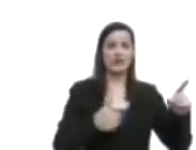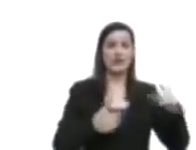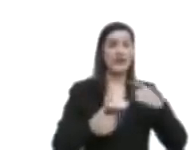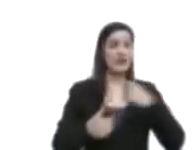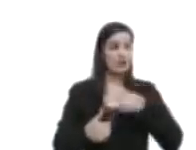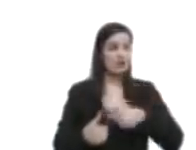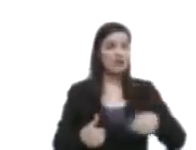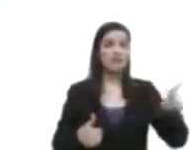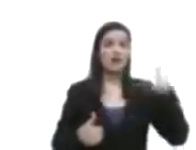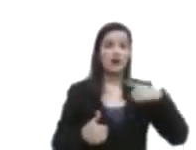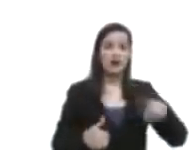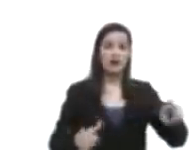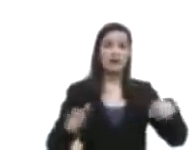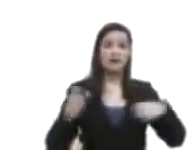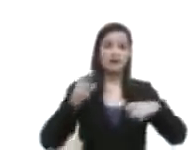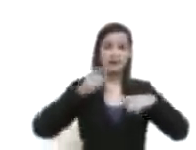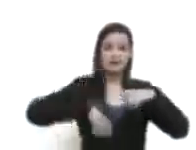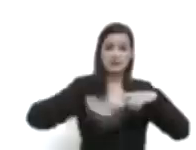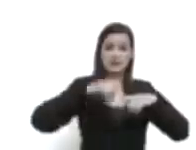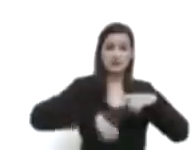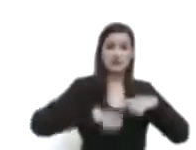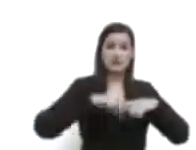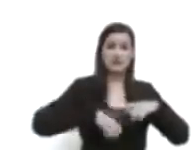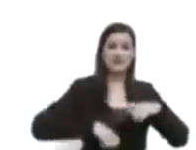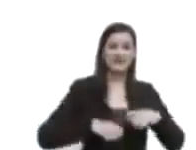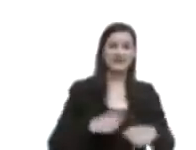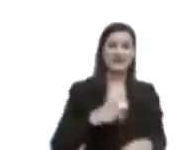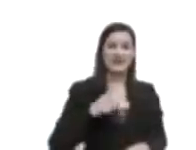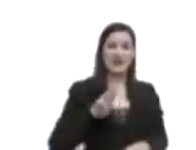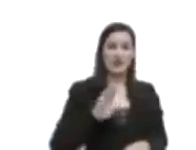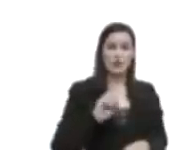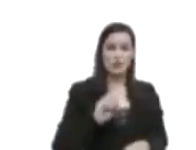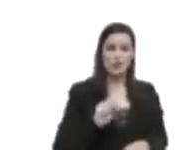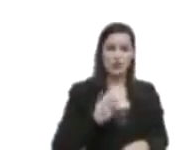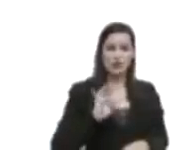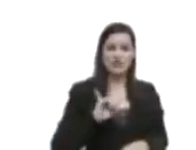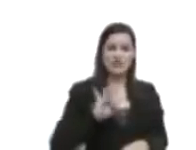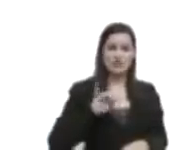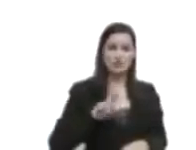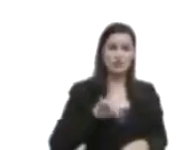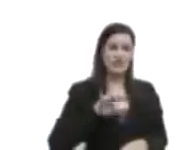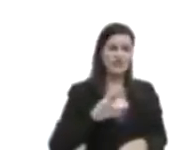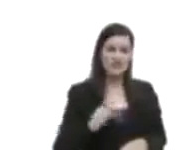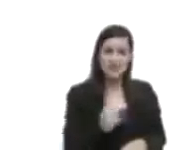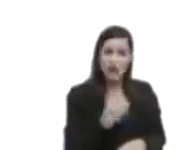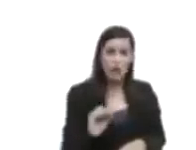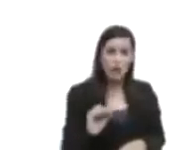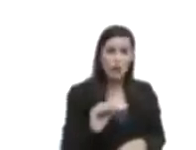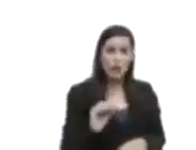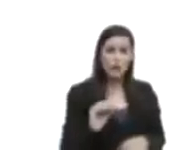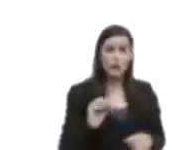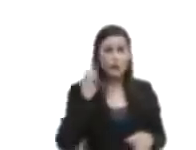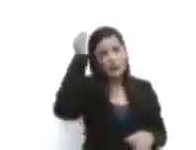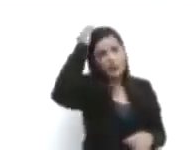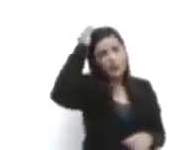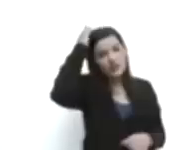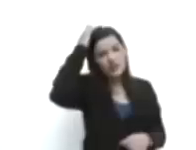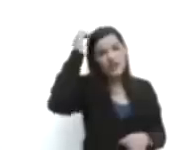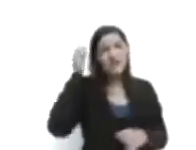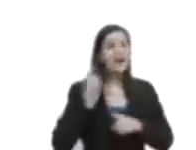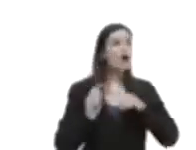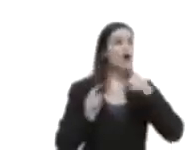infantil, quando vê aqueles corpos de 700 corpos na praia de